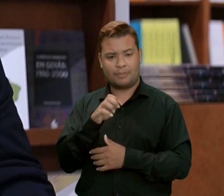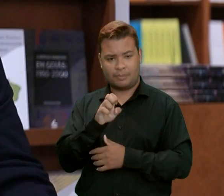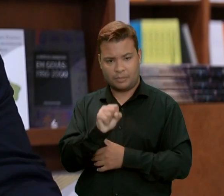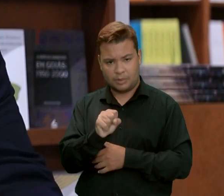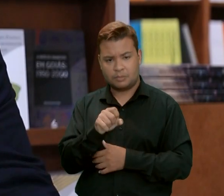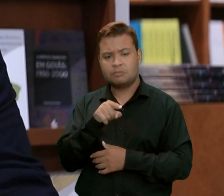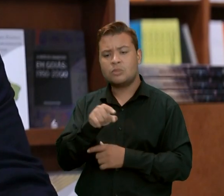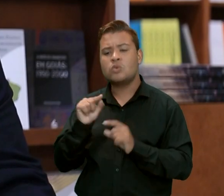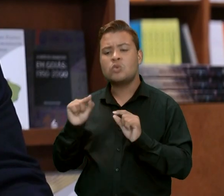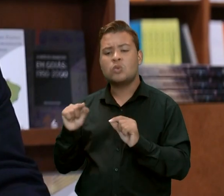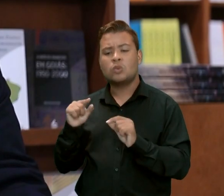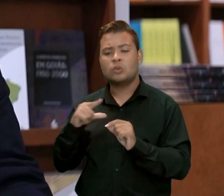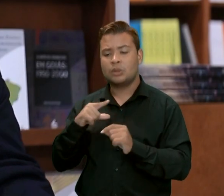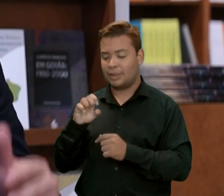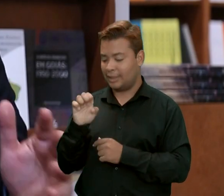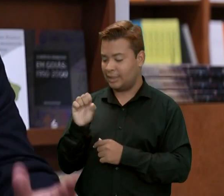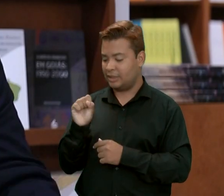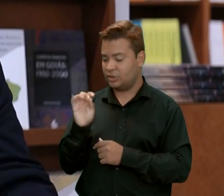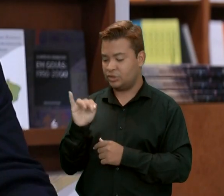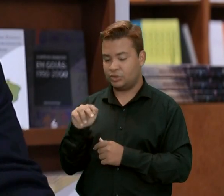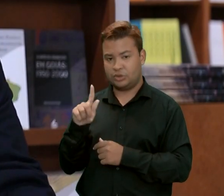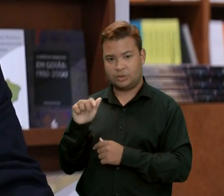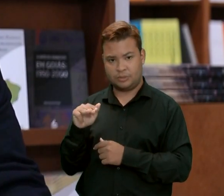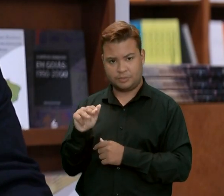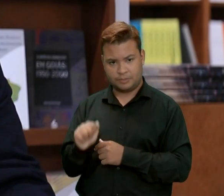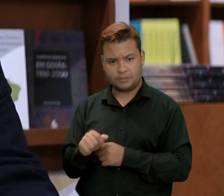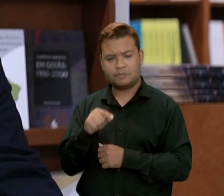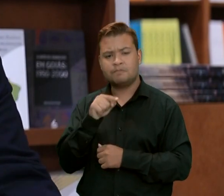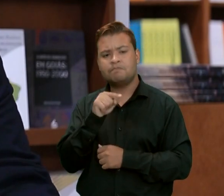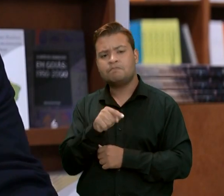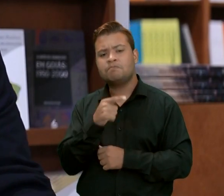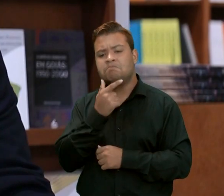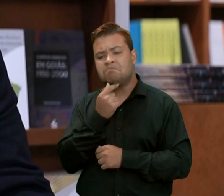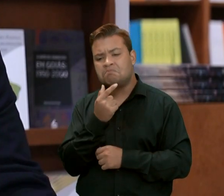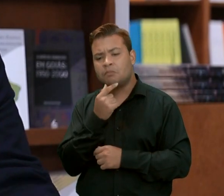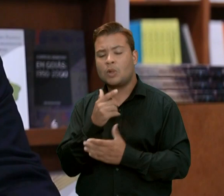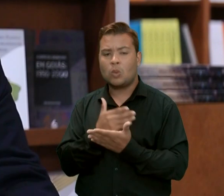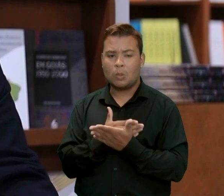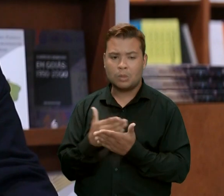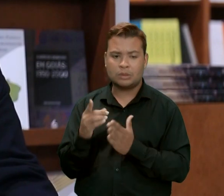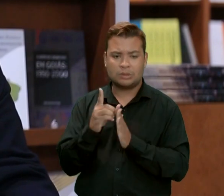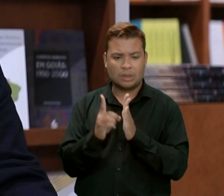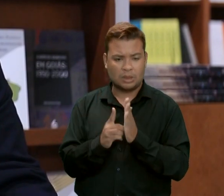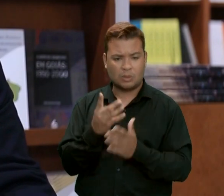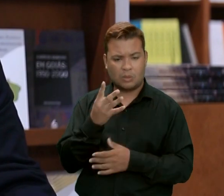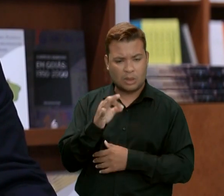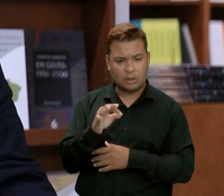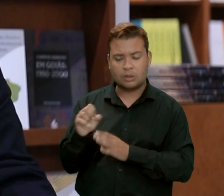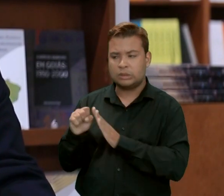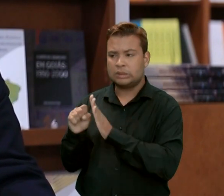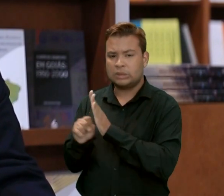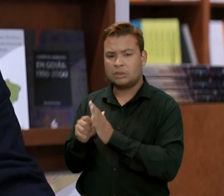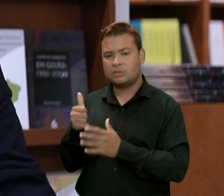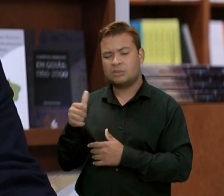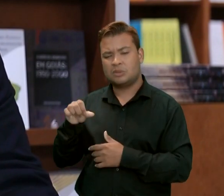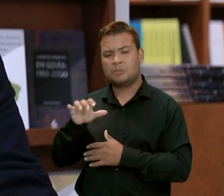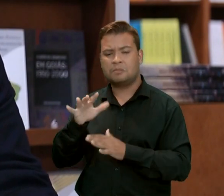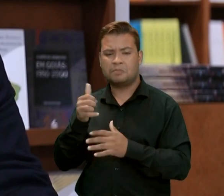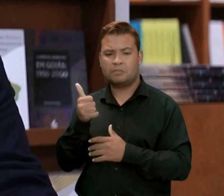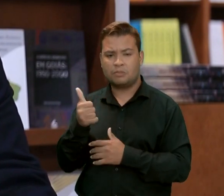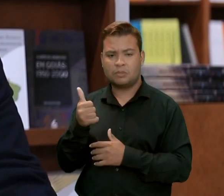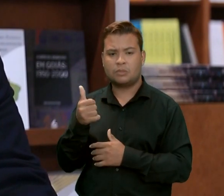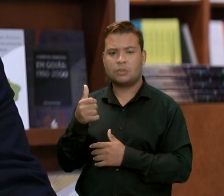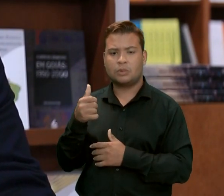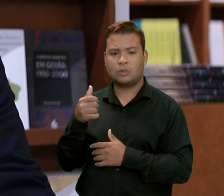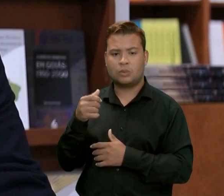tem uma espécie de estigma. Páez, num determinado momento, início da década de 40 do século XIX, 1842, se não me engano,